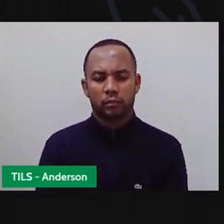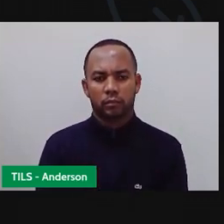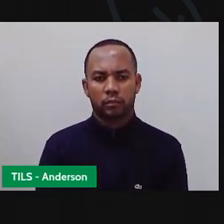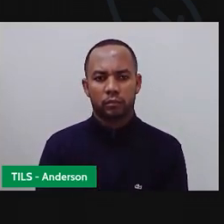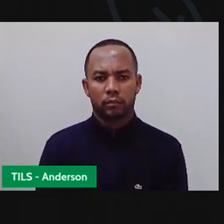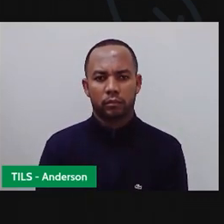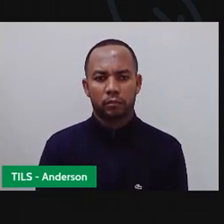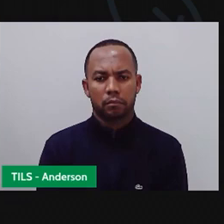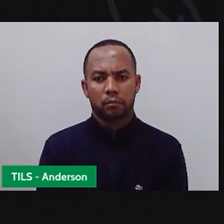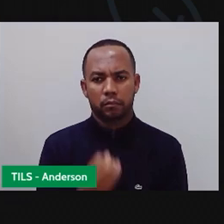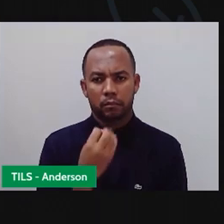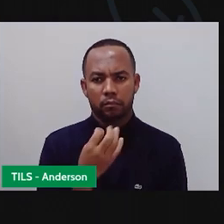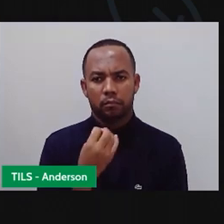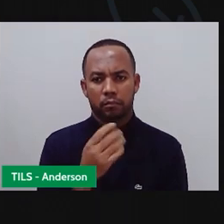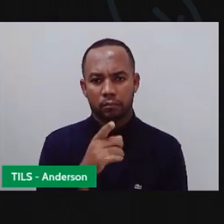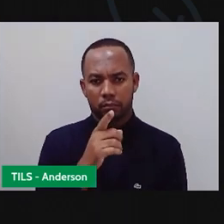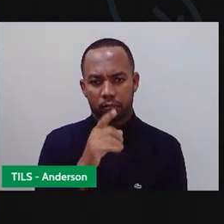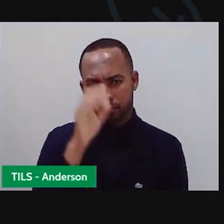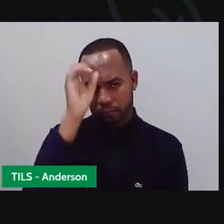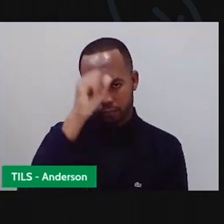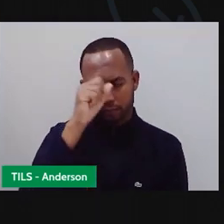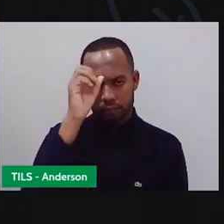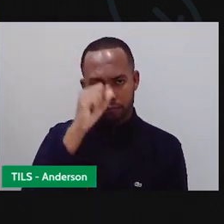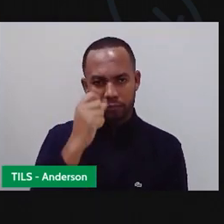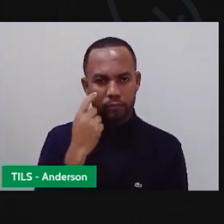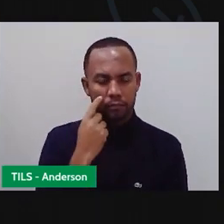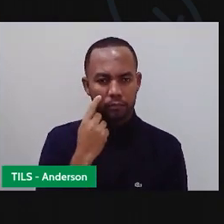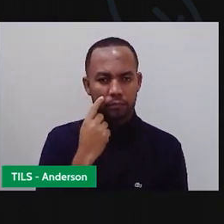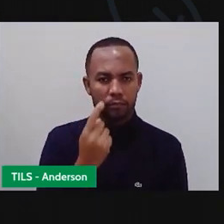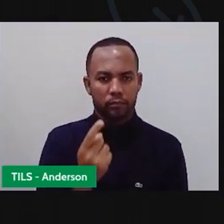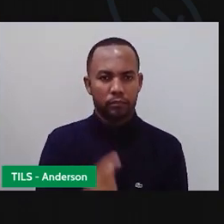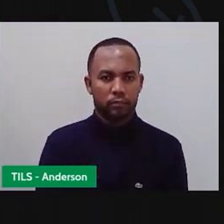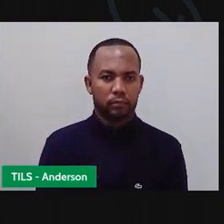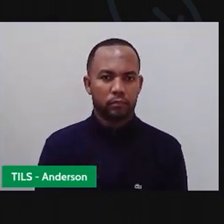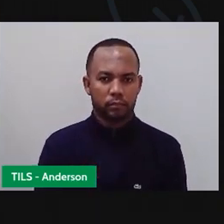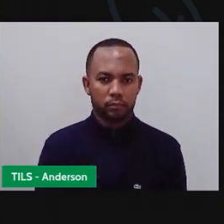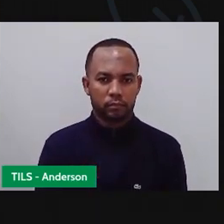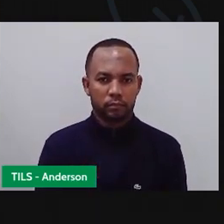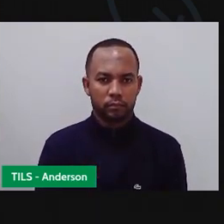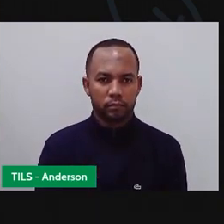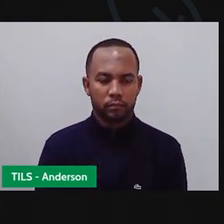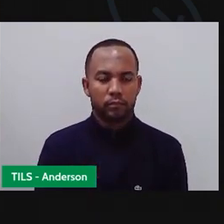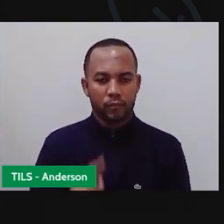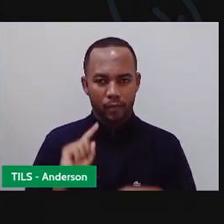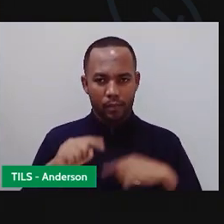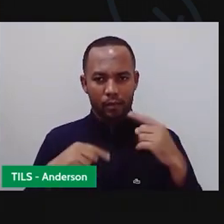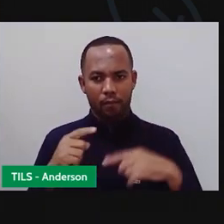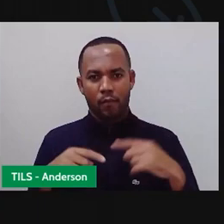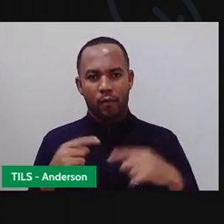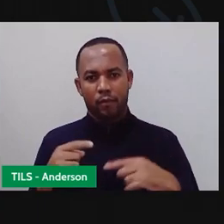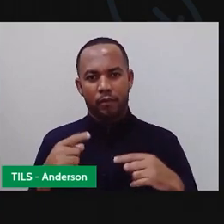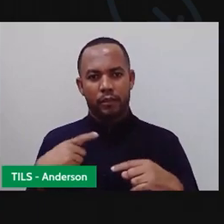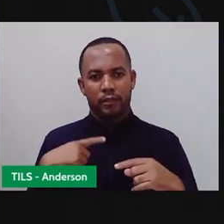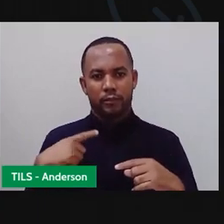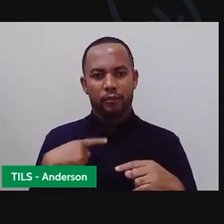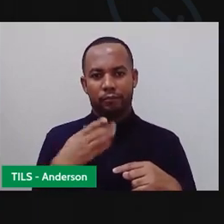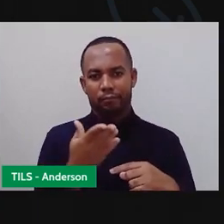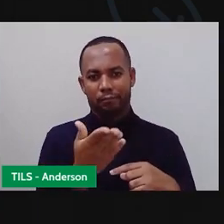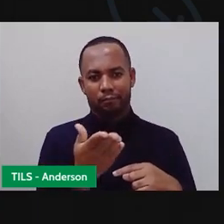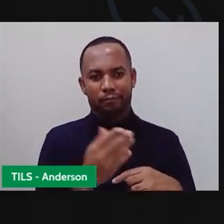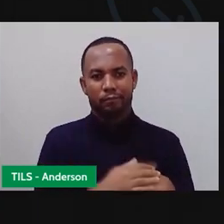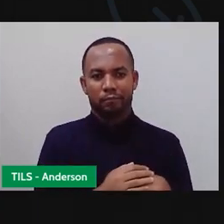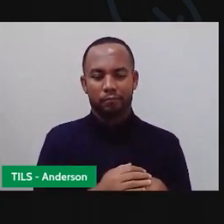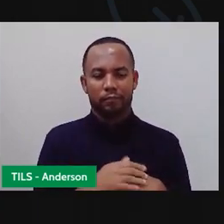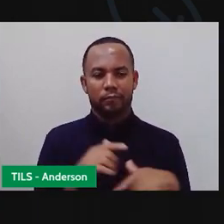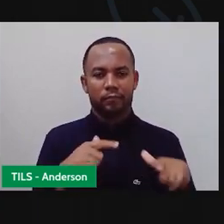ó mas uma invenção da NASA para vocês né porque aqui é a NASA vai vir estudar no final nesses vídeos viu depois do quadro agora temos um Ábaco aqui